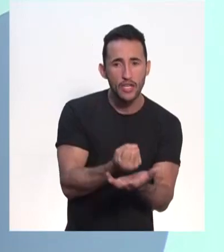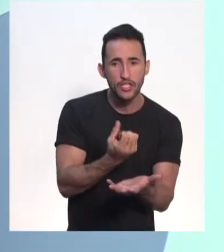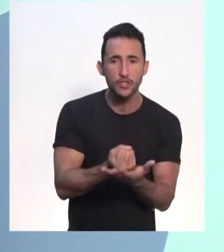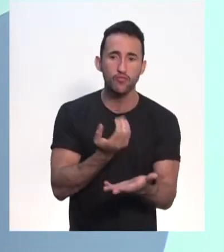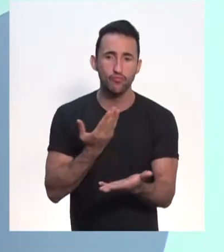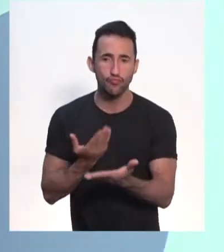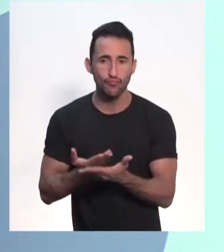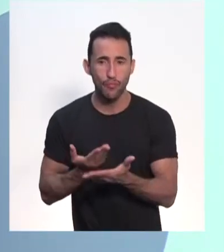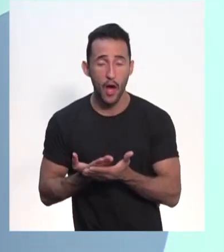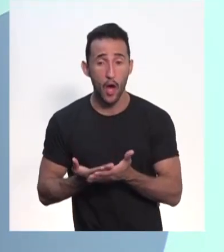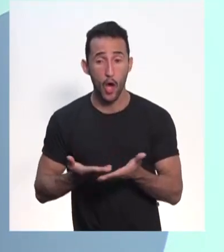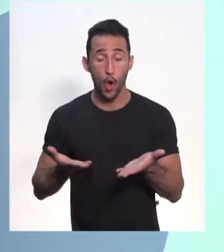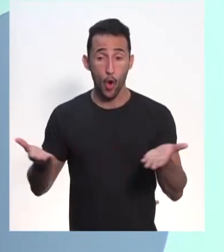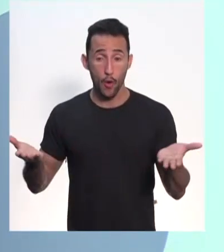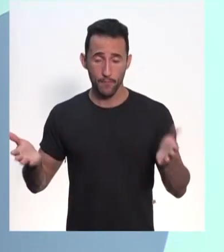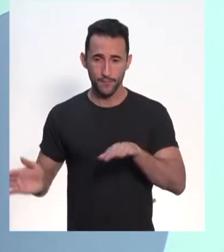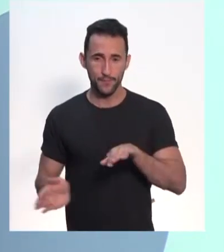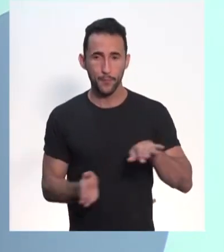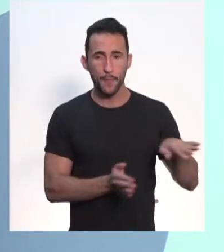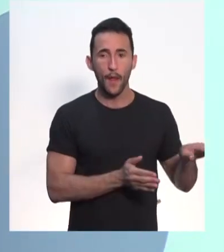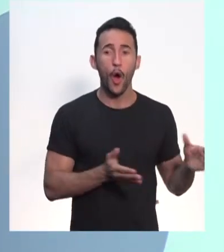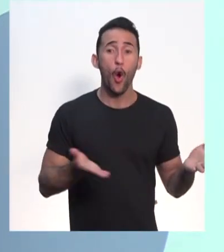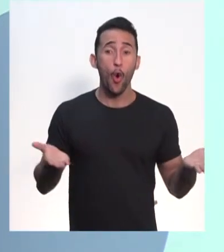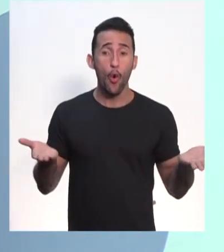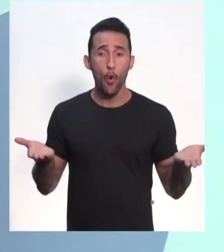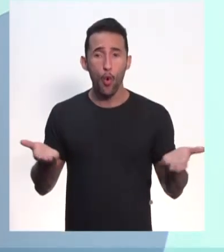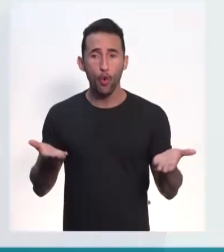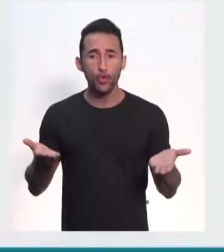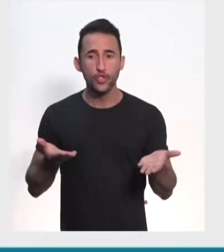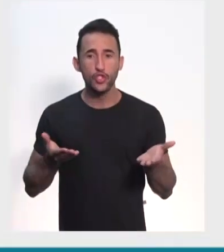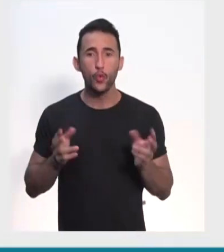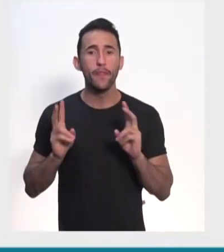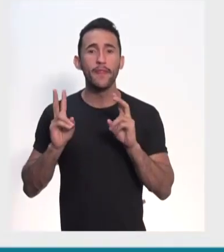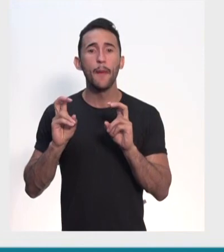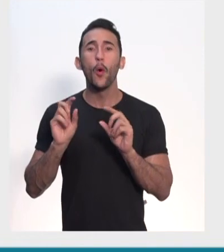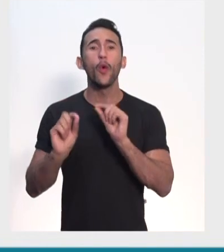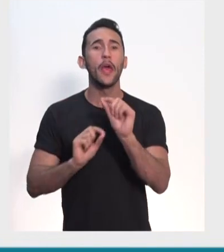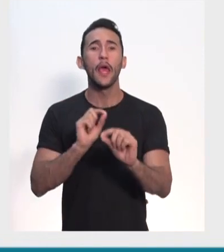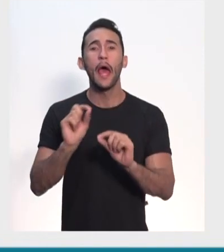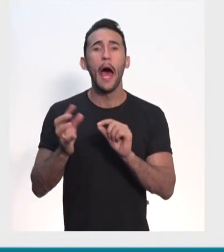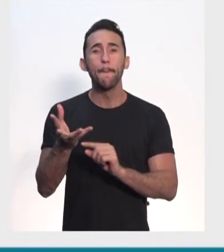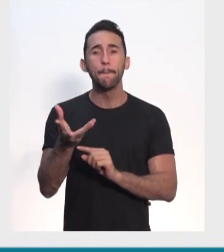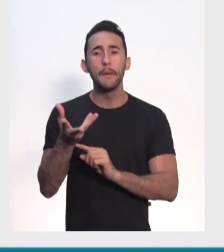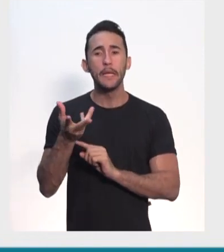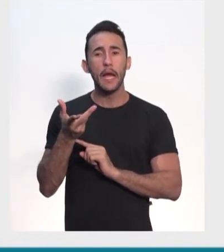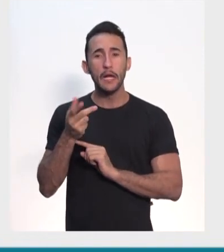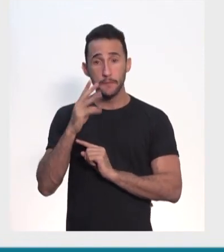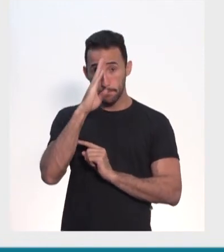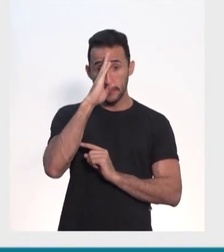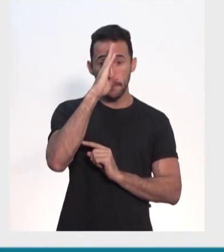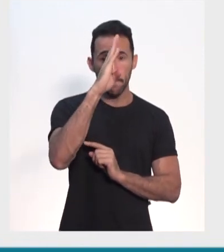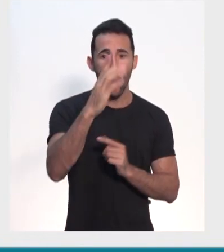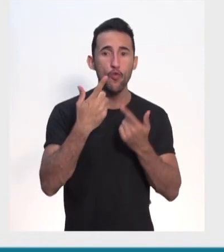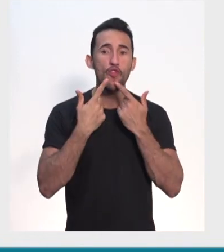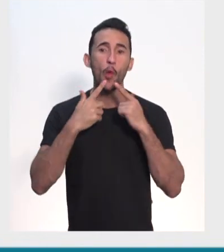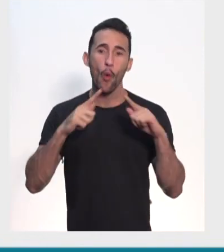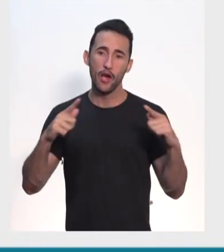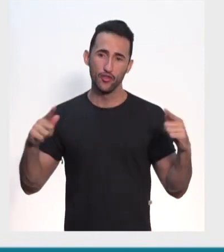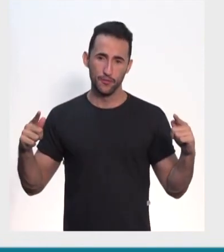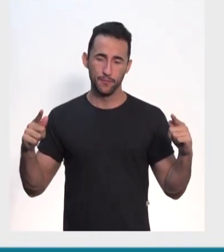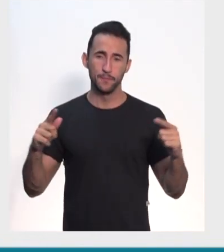nos próximos anos e nos próximos bimestres até elas não sejam prejudicadas. A gente elencou também